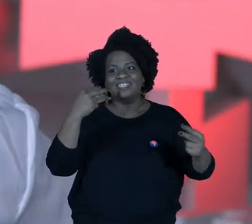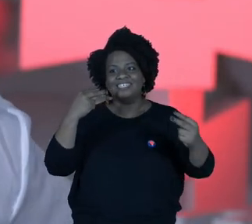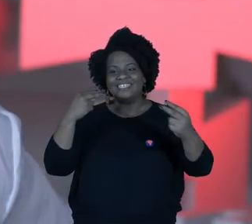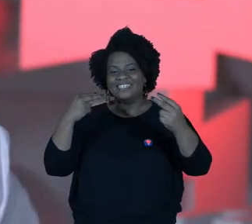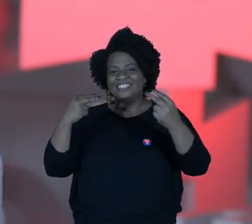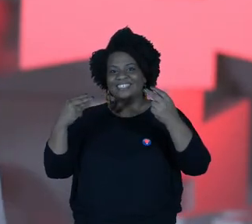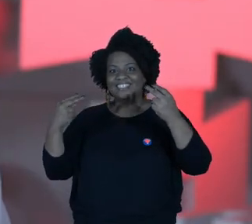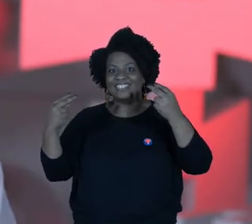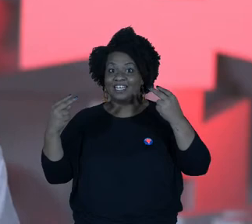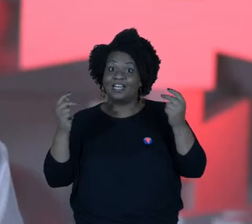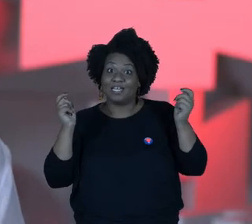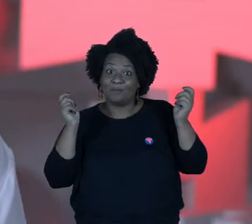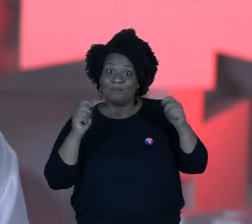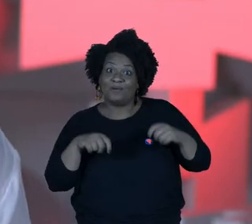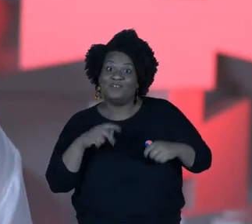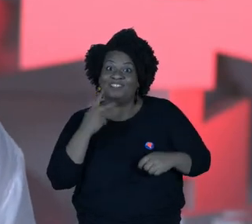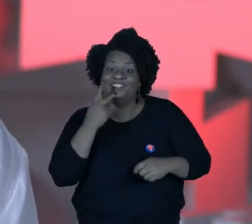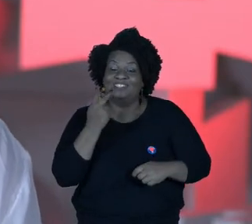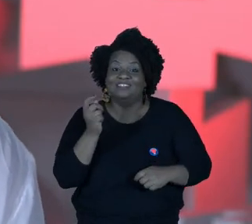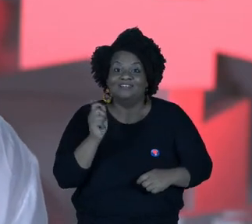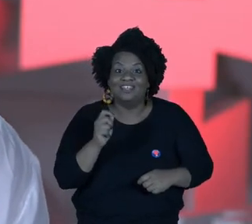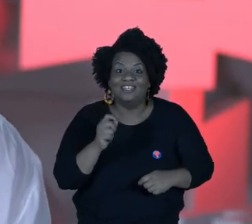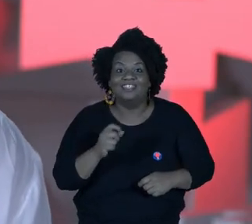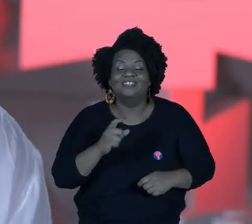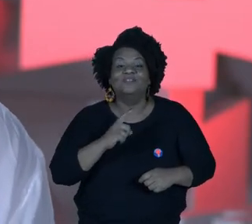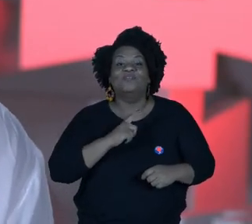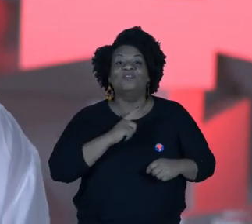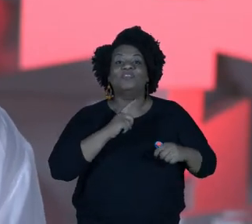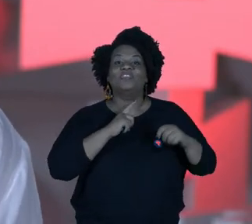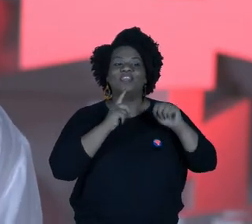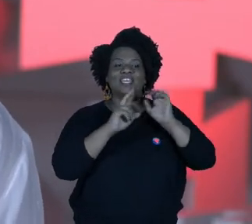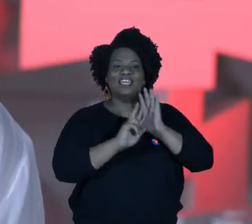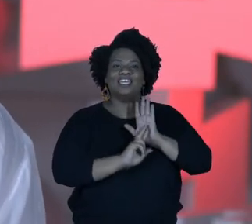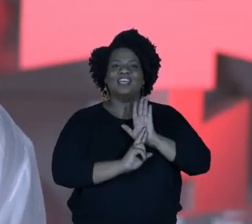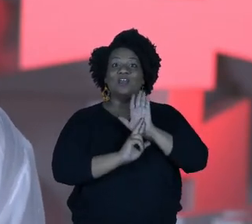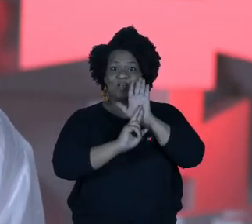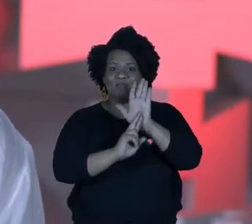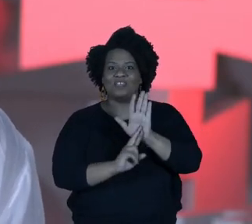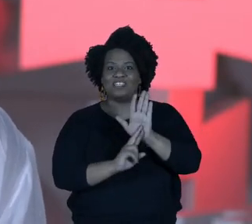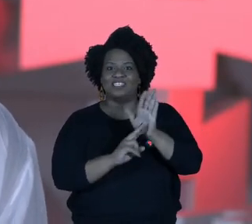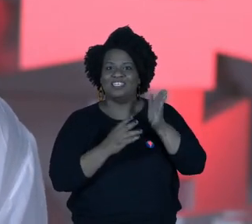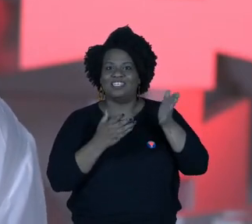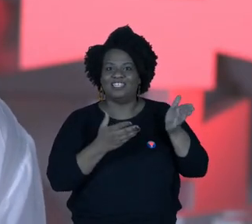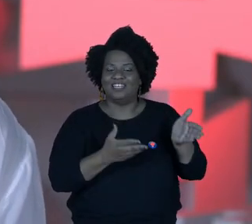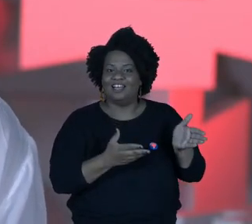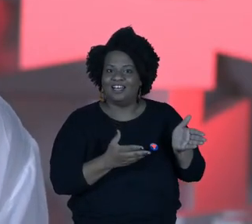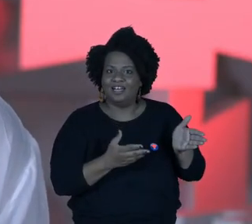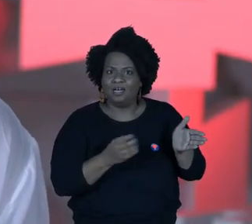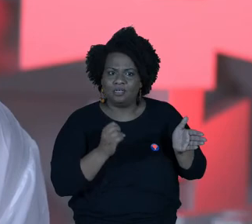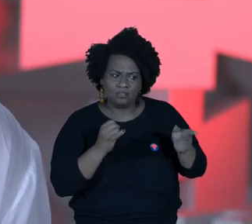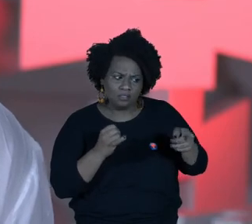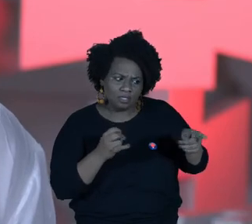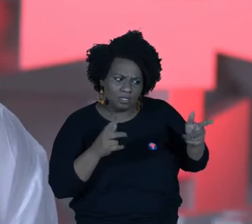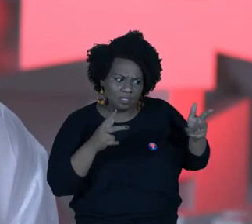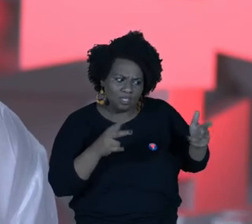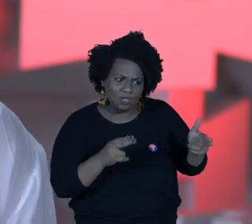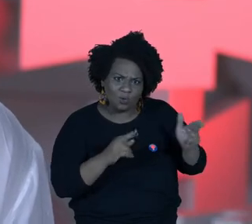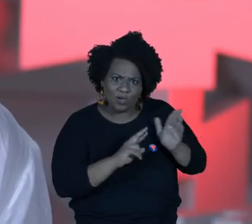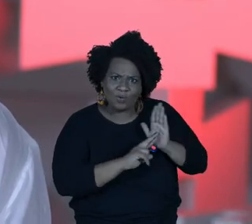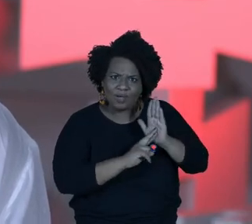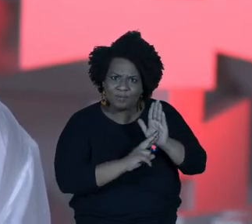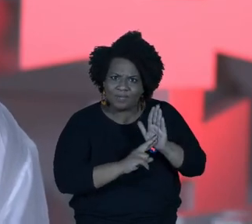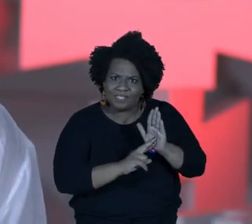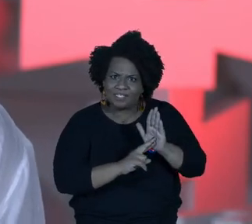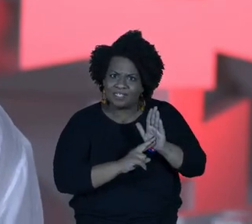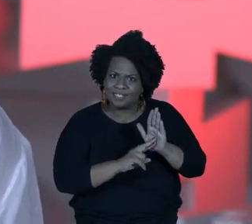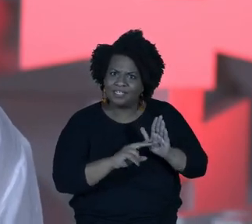E a gente pode dizer que ele representa a representação. Se ele representa a representação, ele